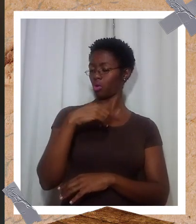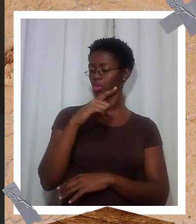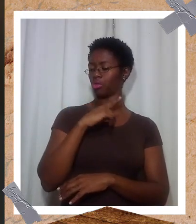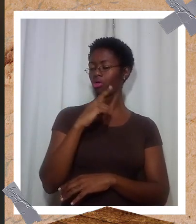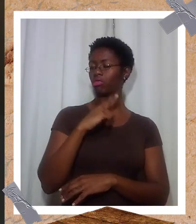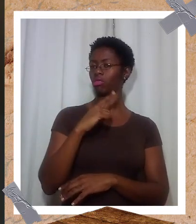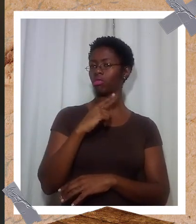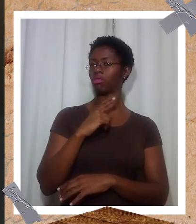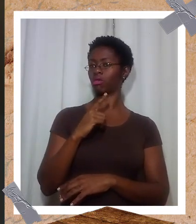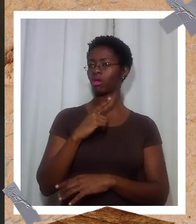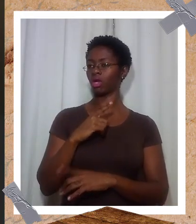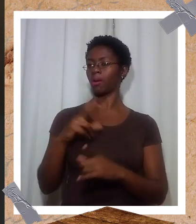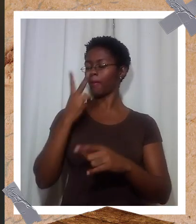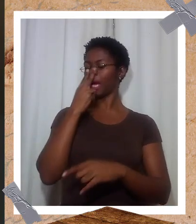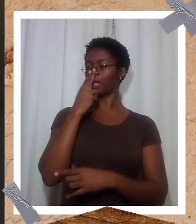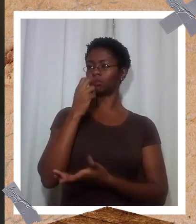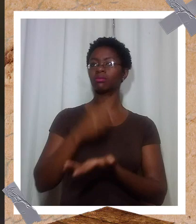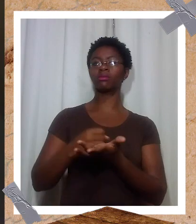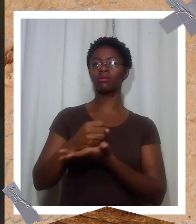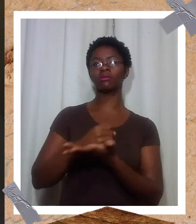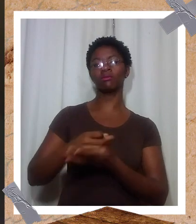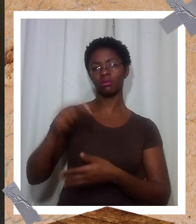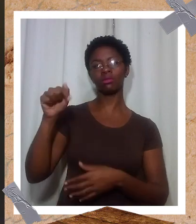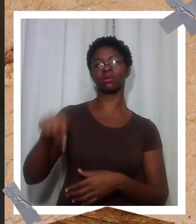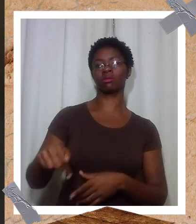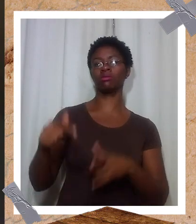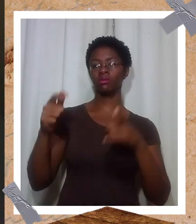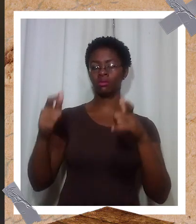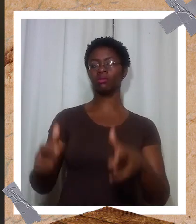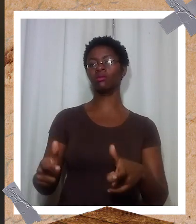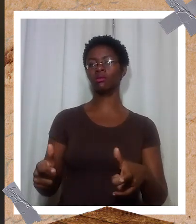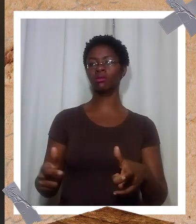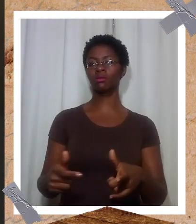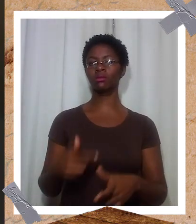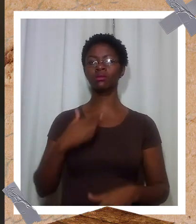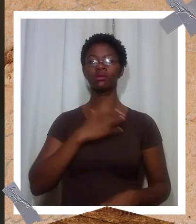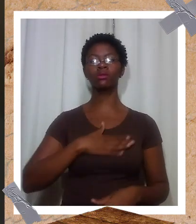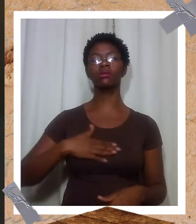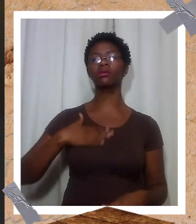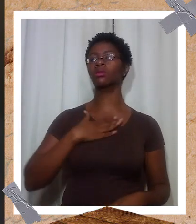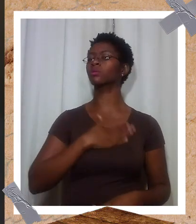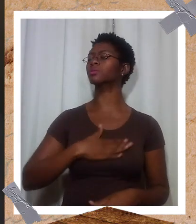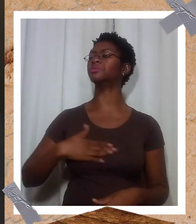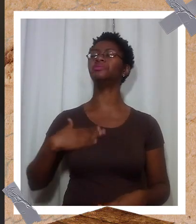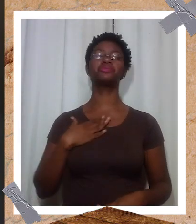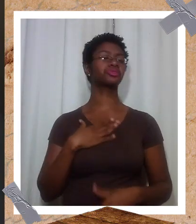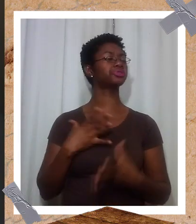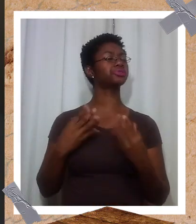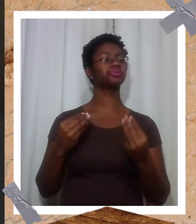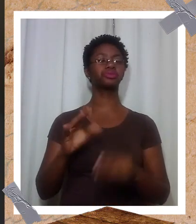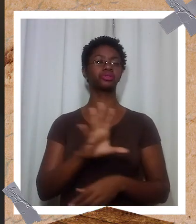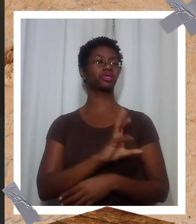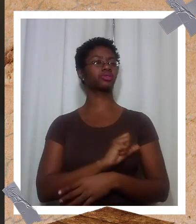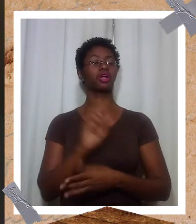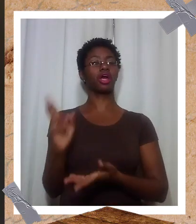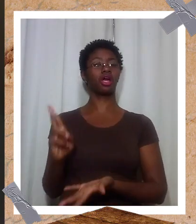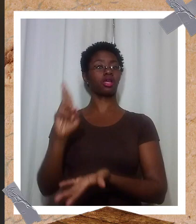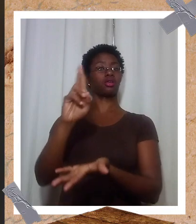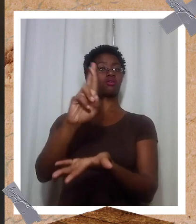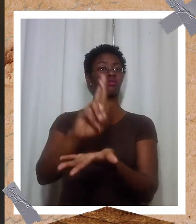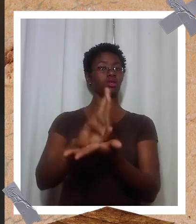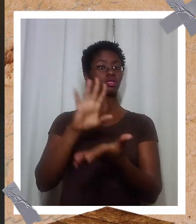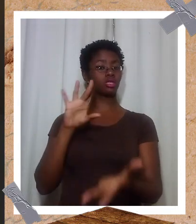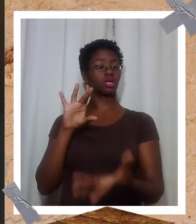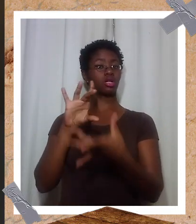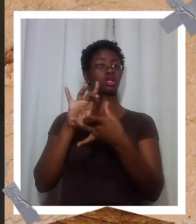nesse lugar, né? Eu gosto muito, assim, digamos, de ser essa referência ligada